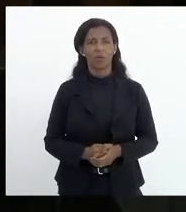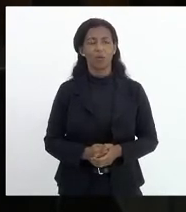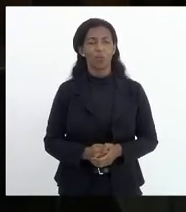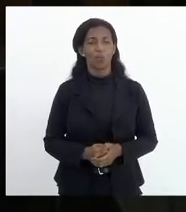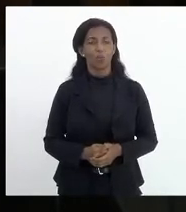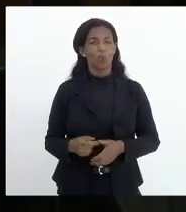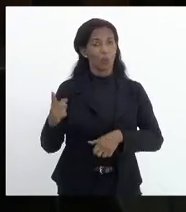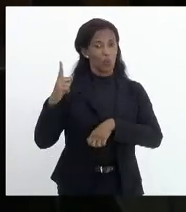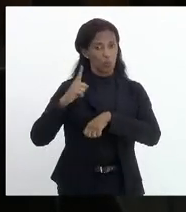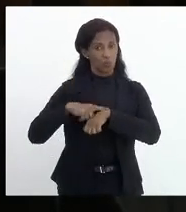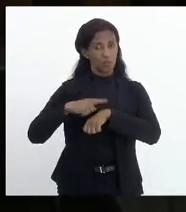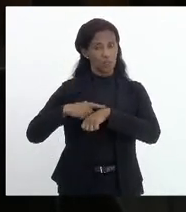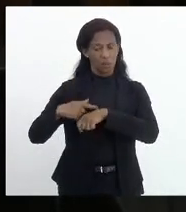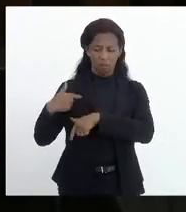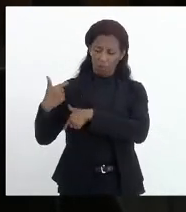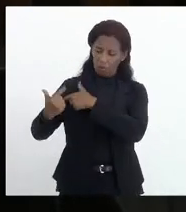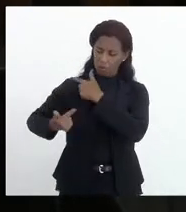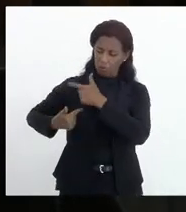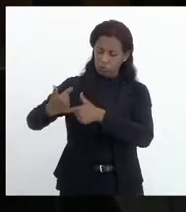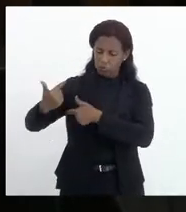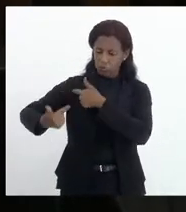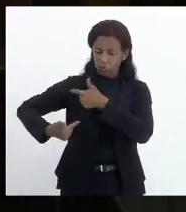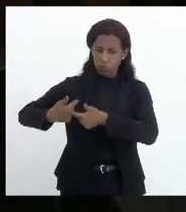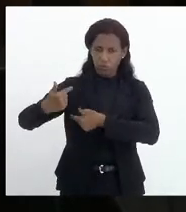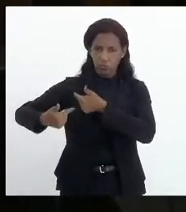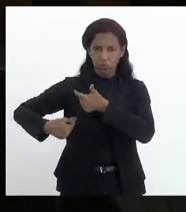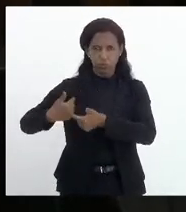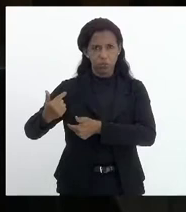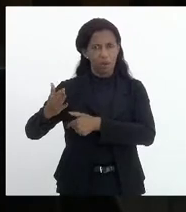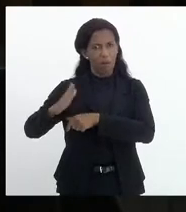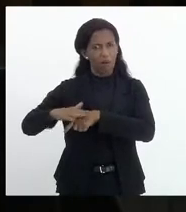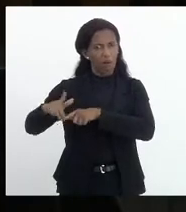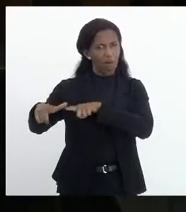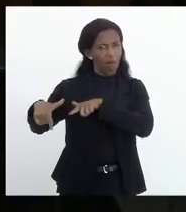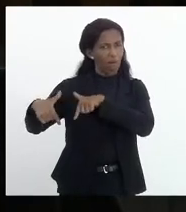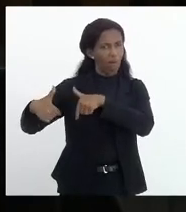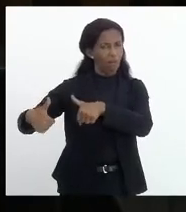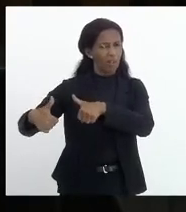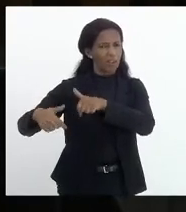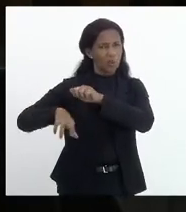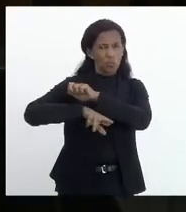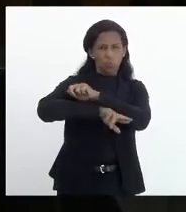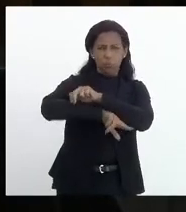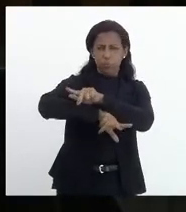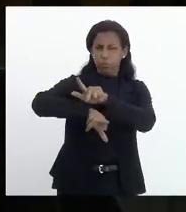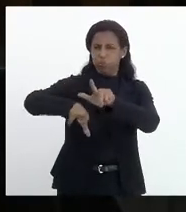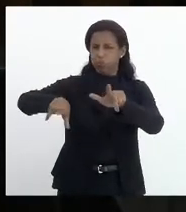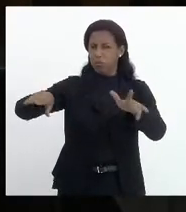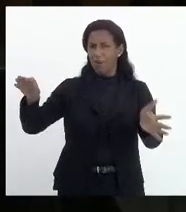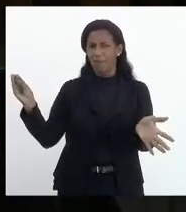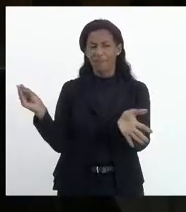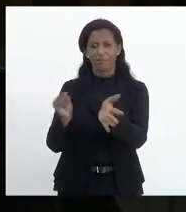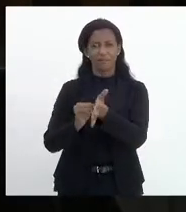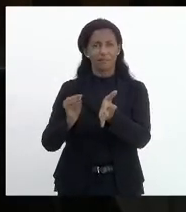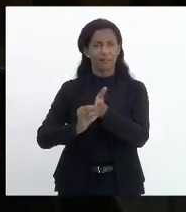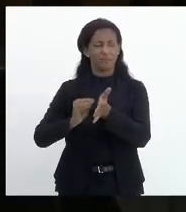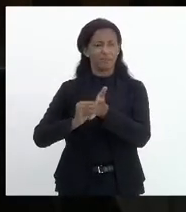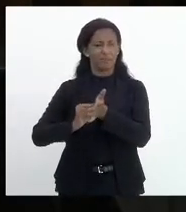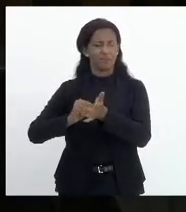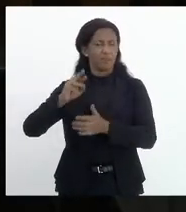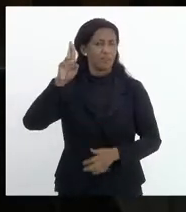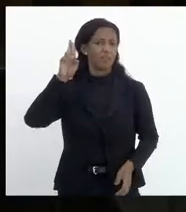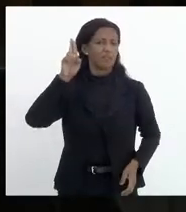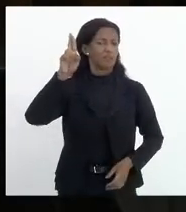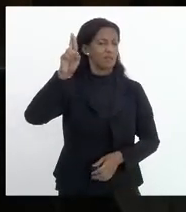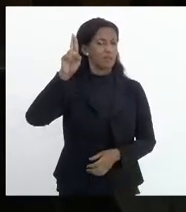está no poder cometer tantos crimes de responsabilidade e